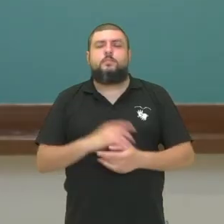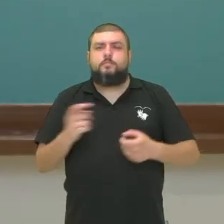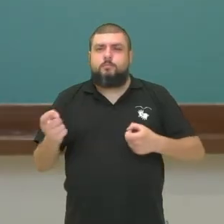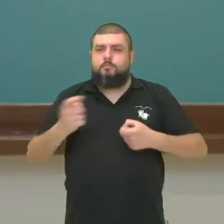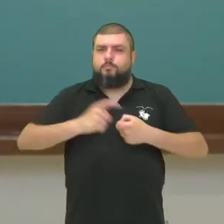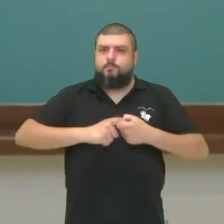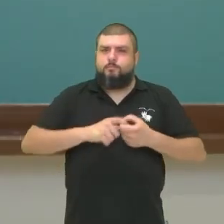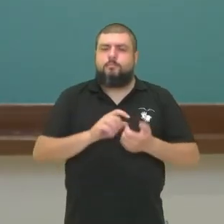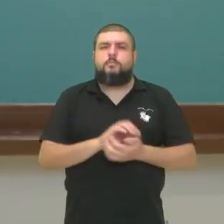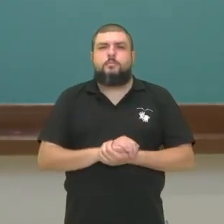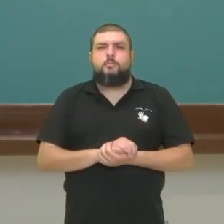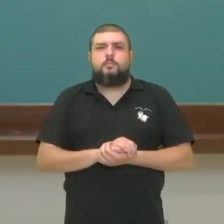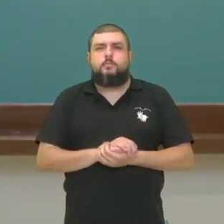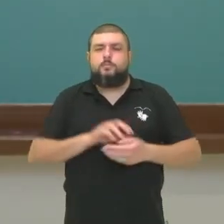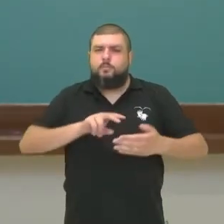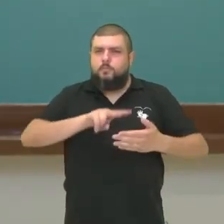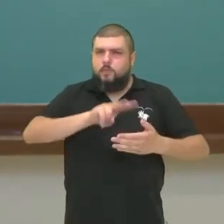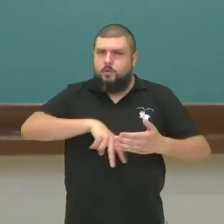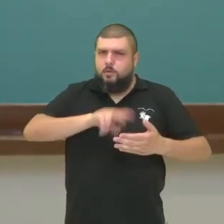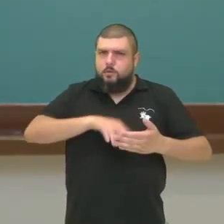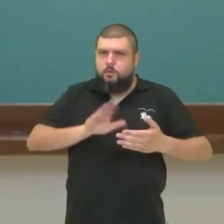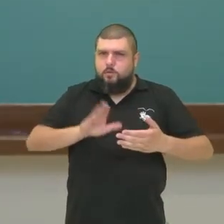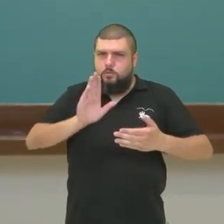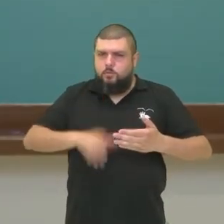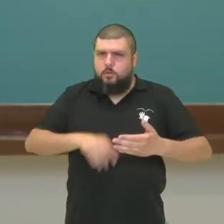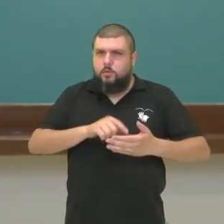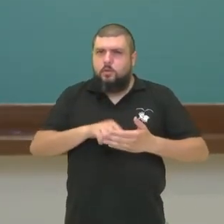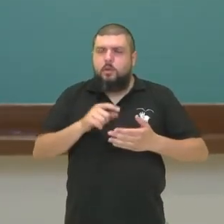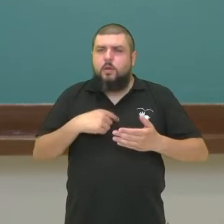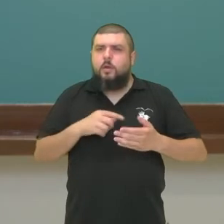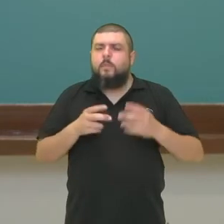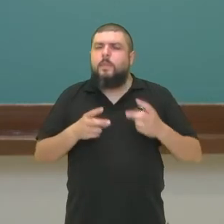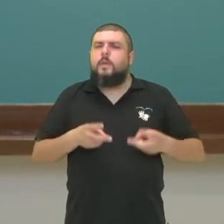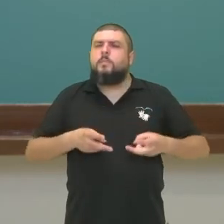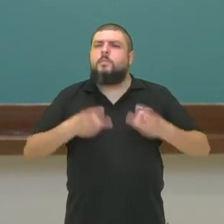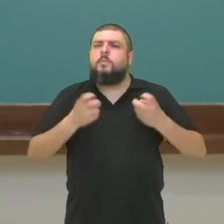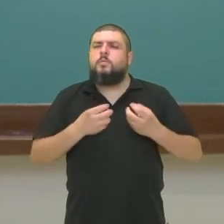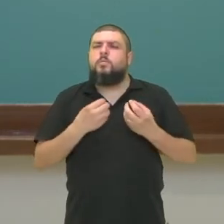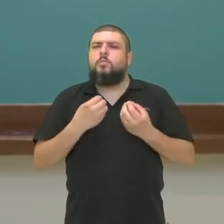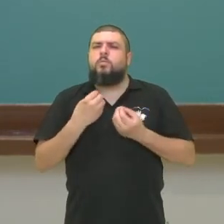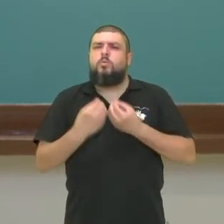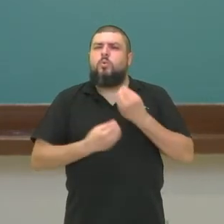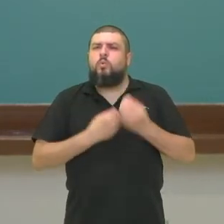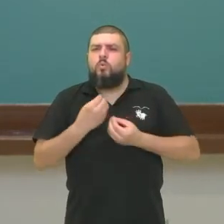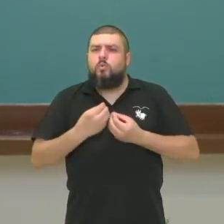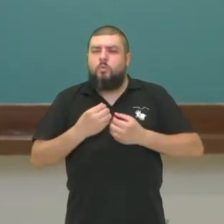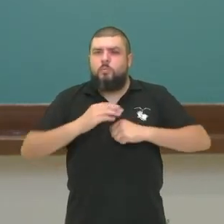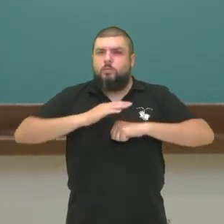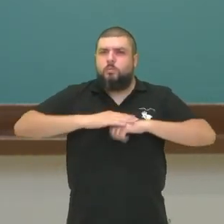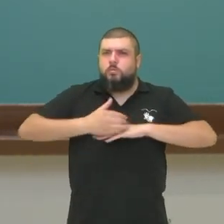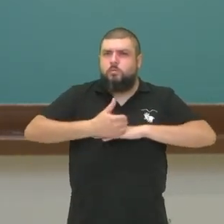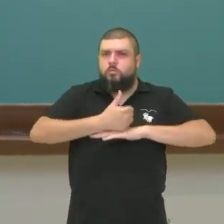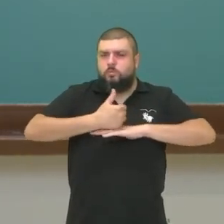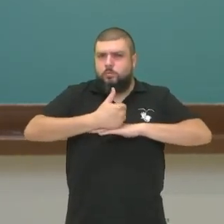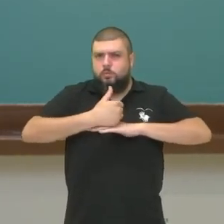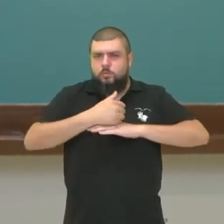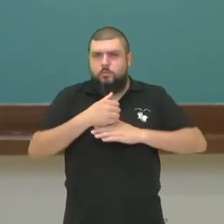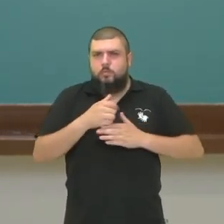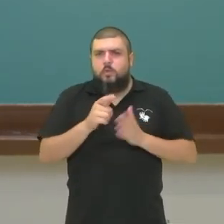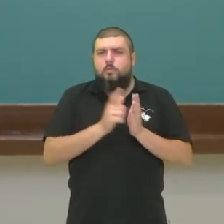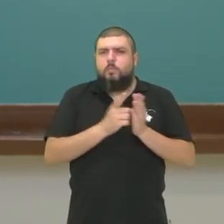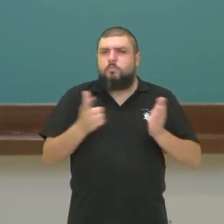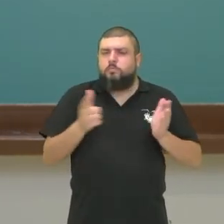Voltamos. E aí, releia o trecho, conseguiu perceber de que modo o jornalista apresenta a fala dos entrevistados,